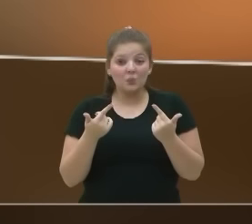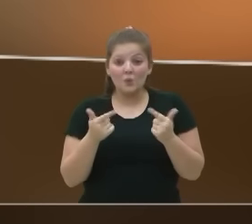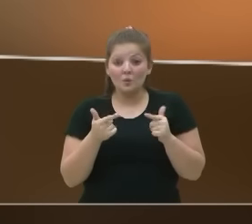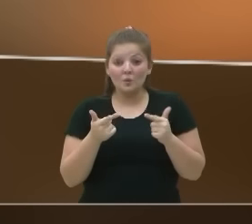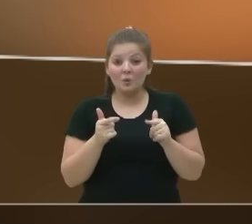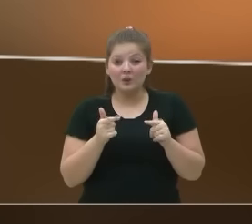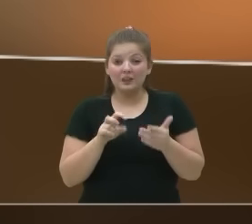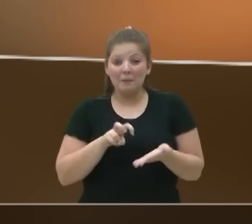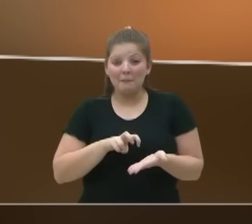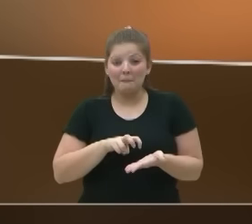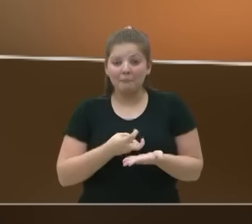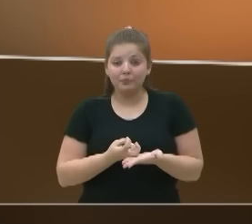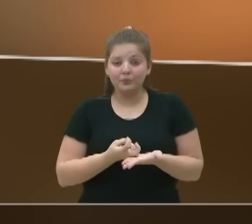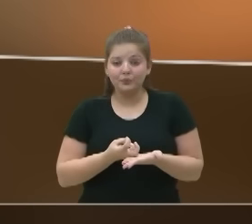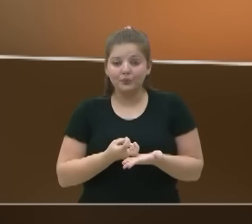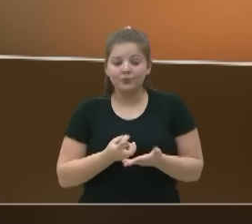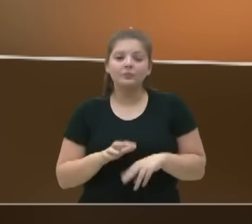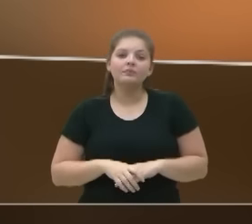mortos,